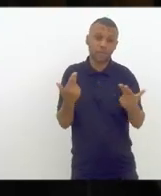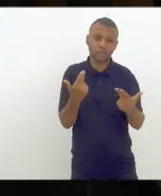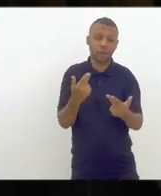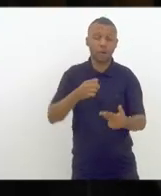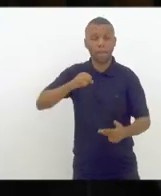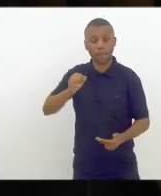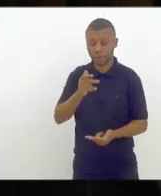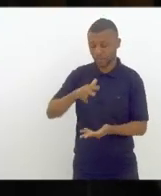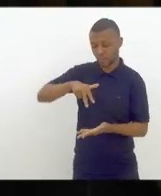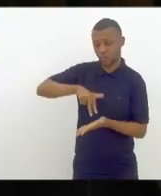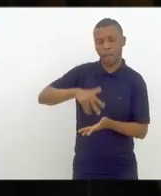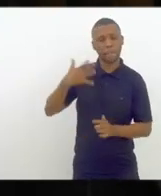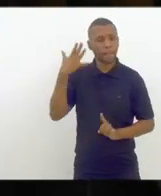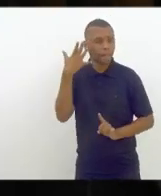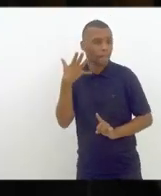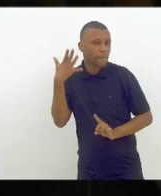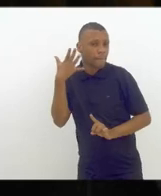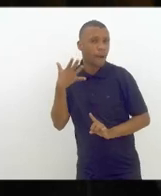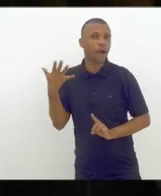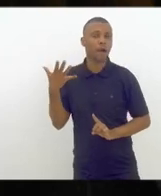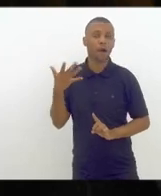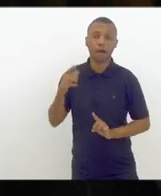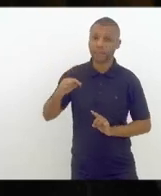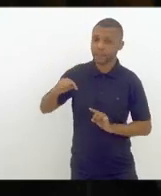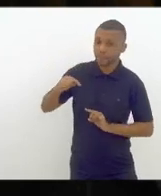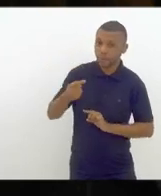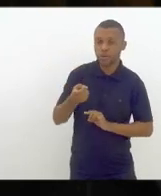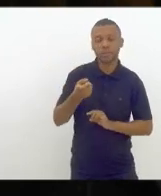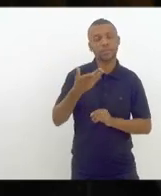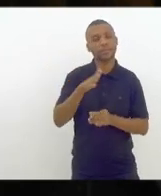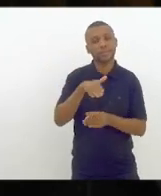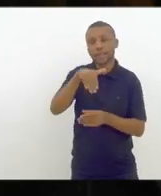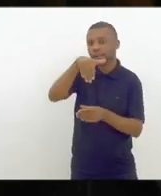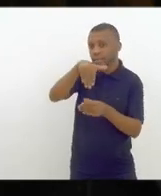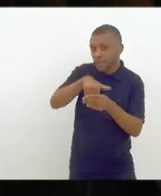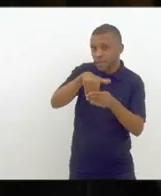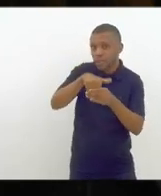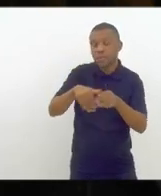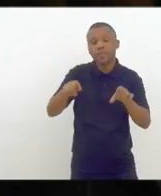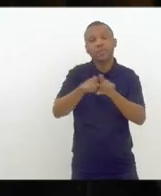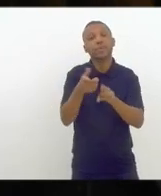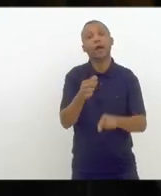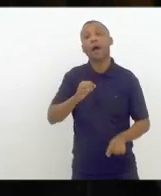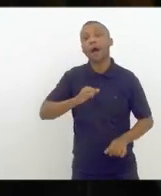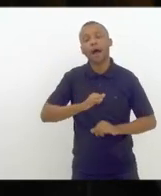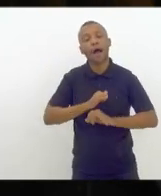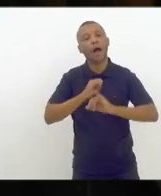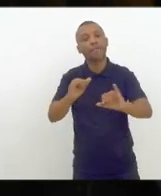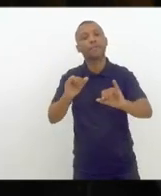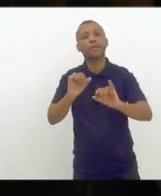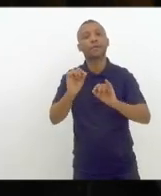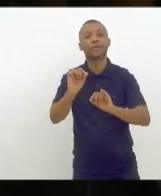tribuna após as eleições, registrar também aqui a presença